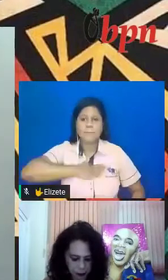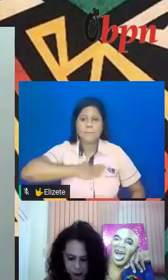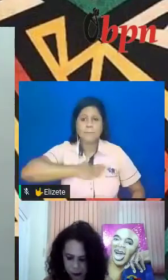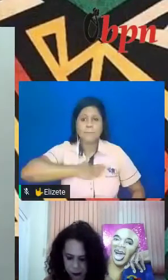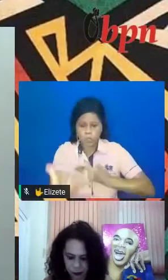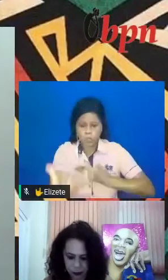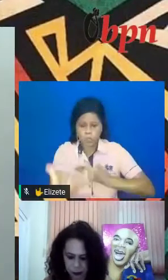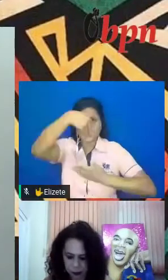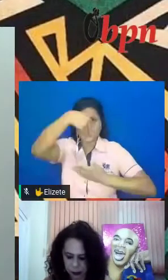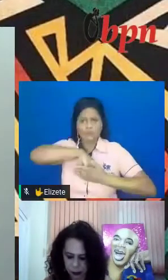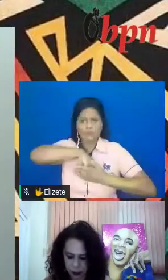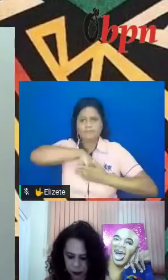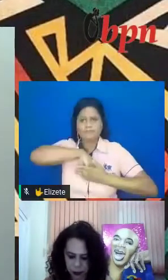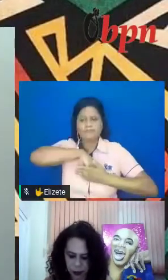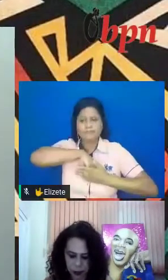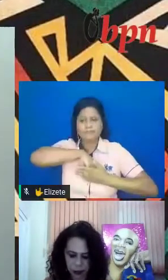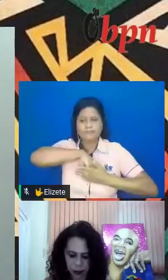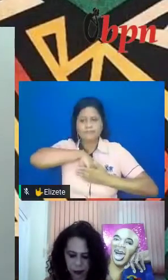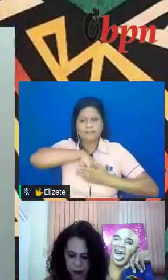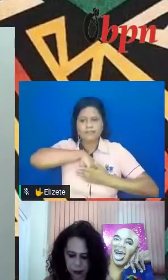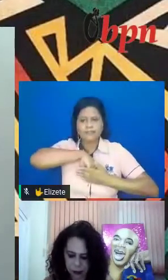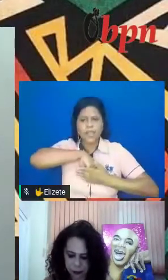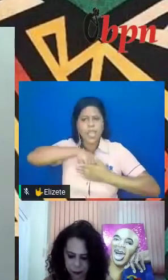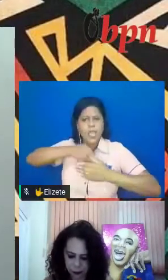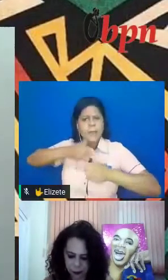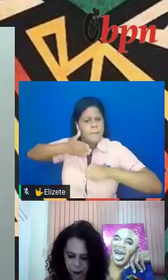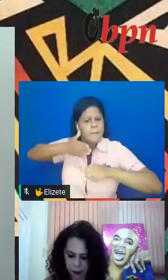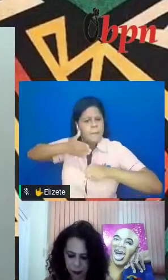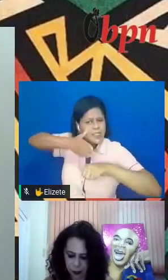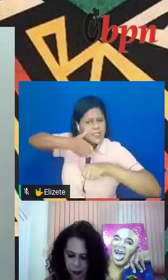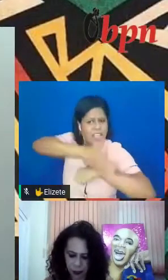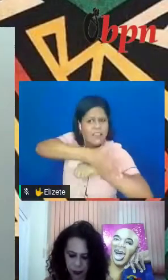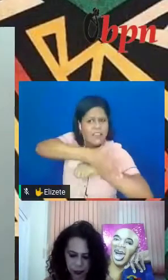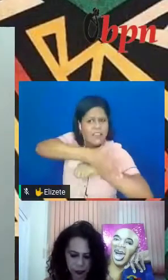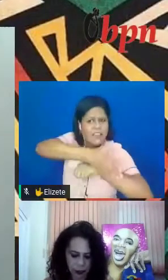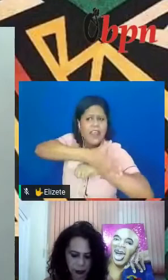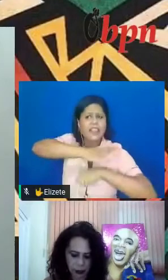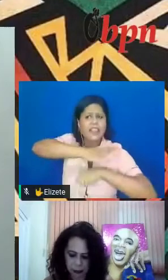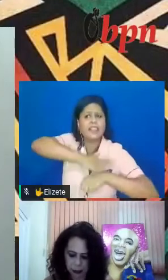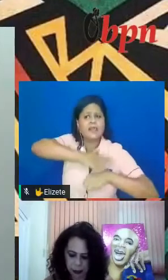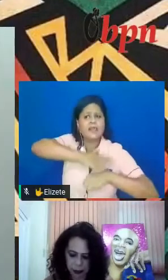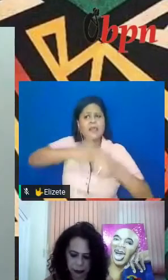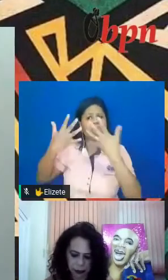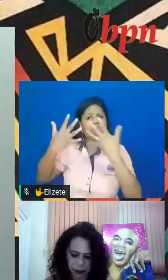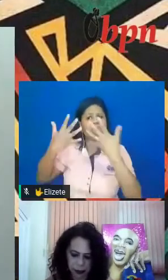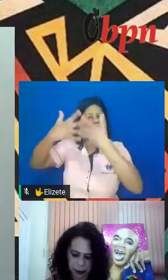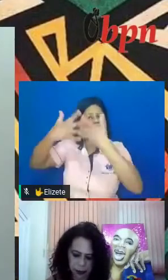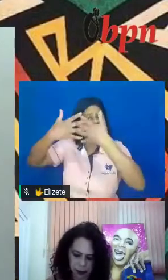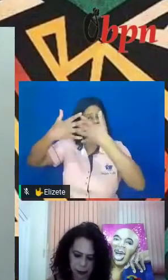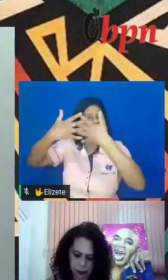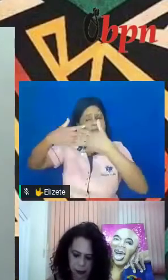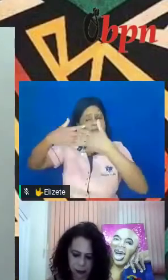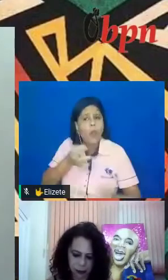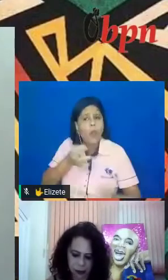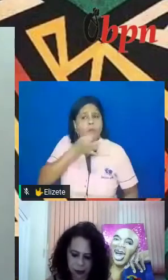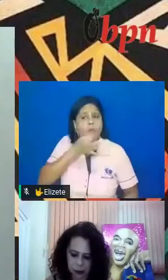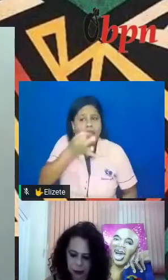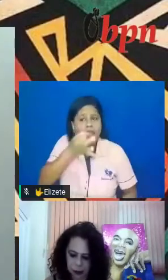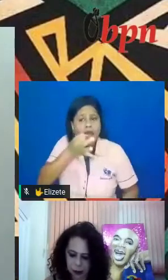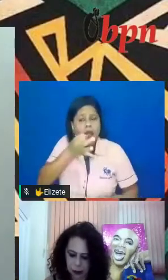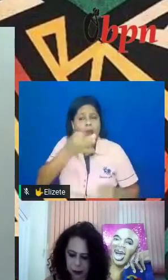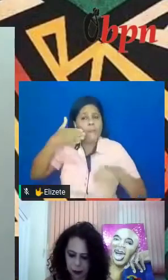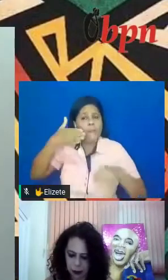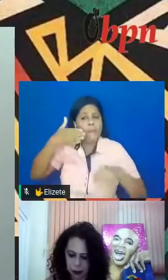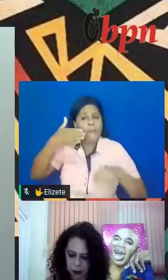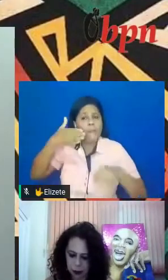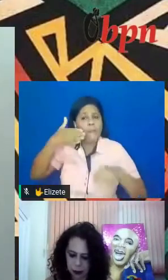vista. Então, esse ponto de vista, ele carrega, no nível do inconsciente ou no nível